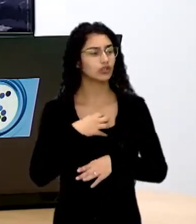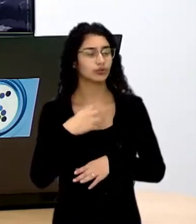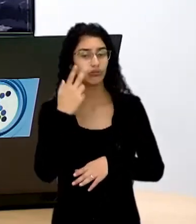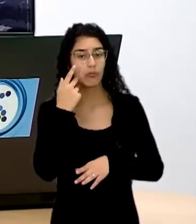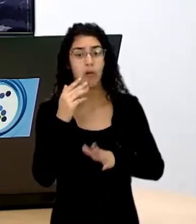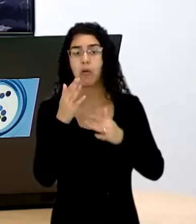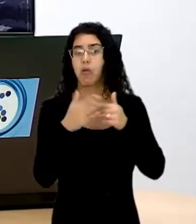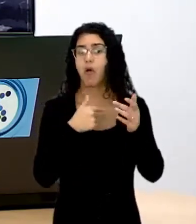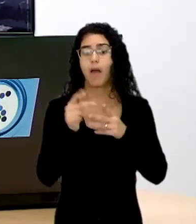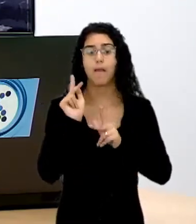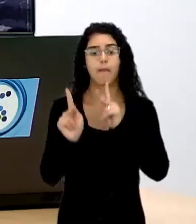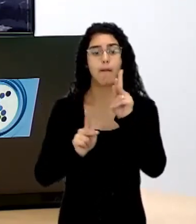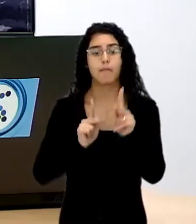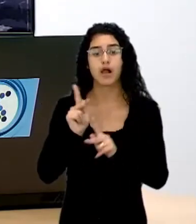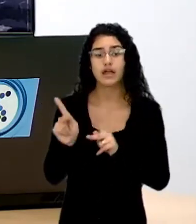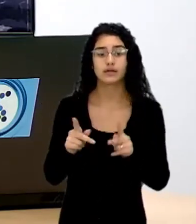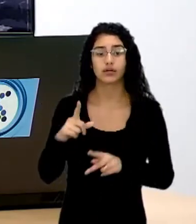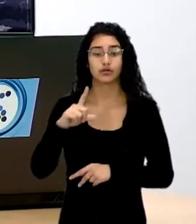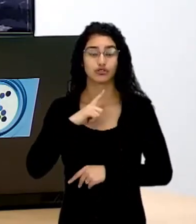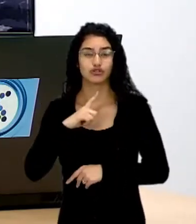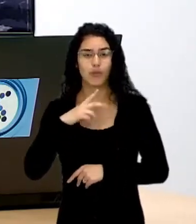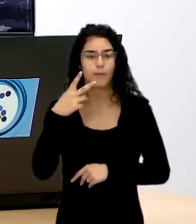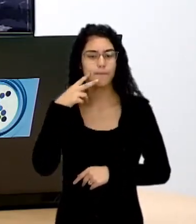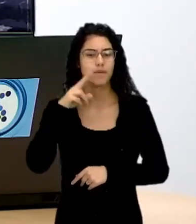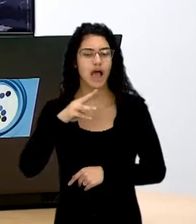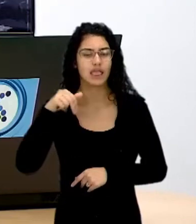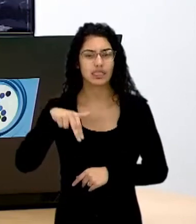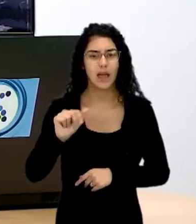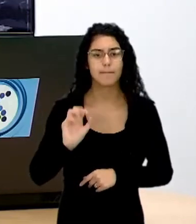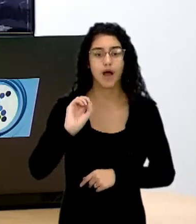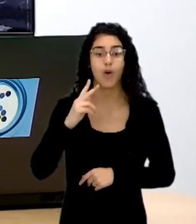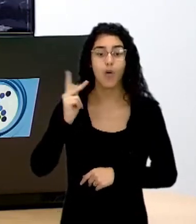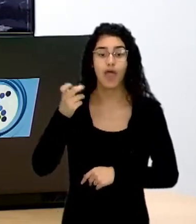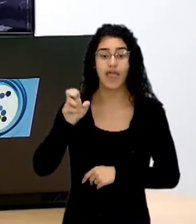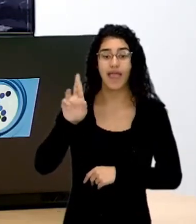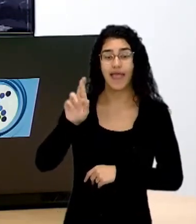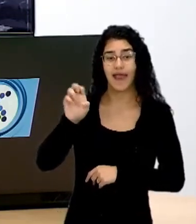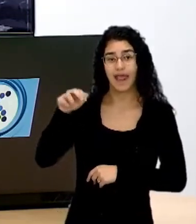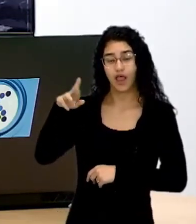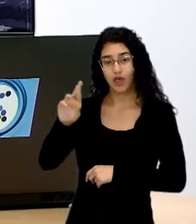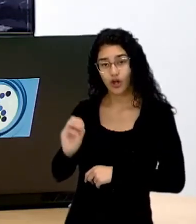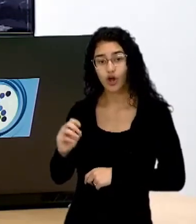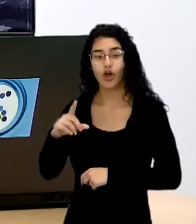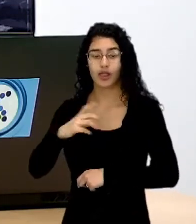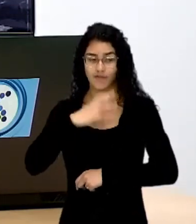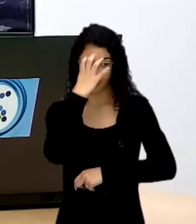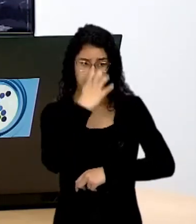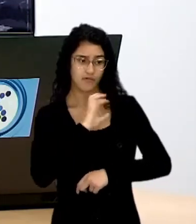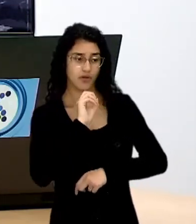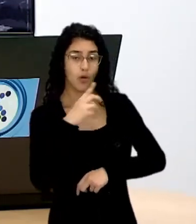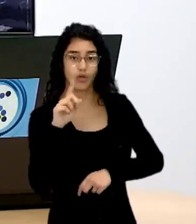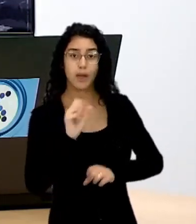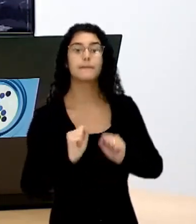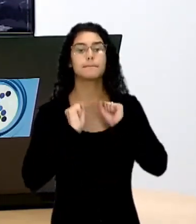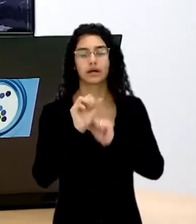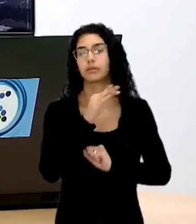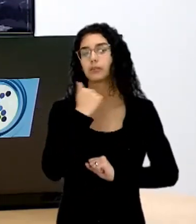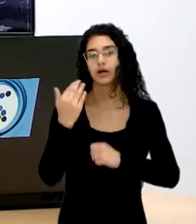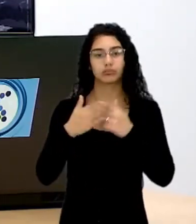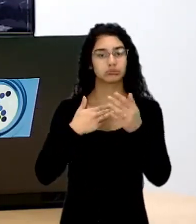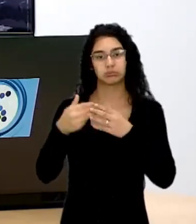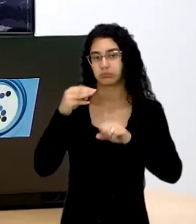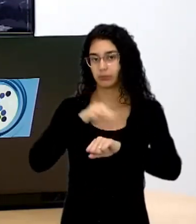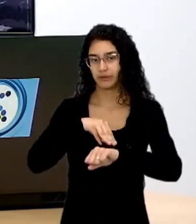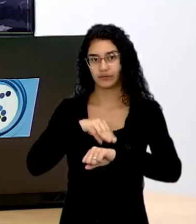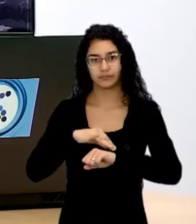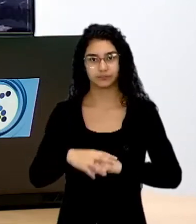Qualquer população Herero ou Nama que fosse visto, independentemente de ter se revoltado ou não, poderia ser morta.